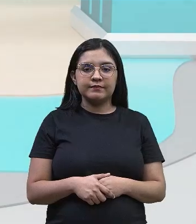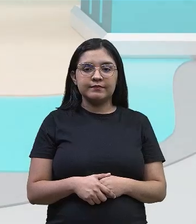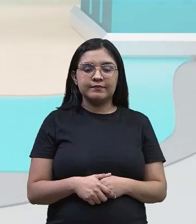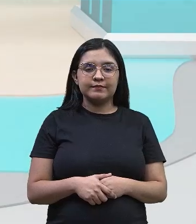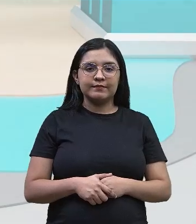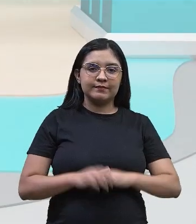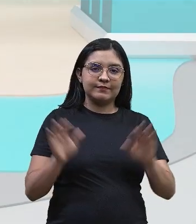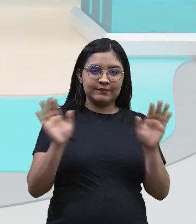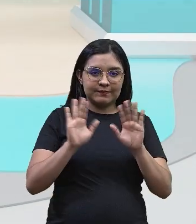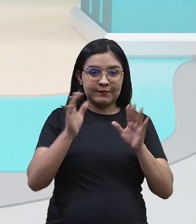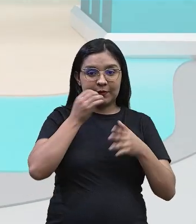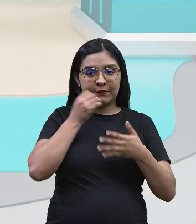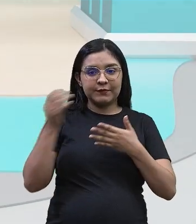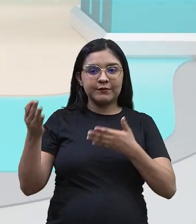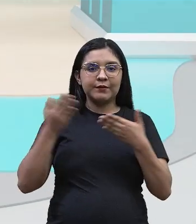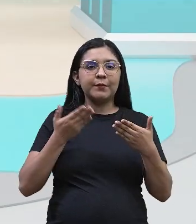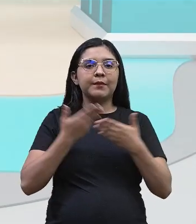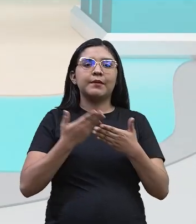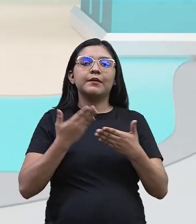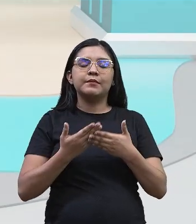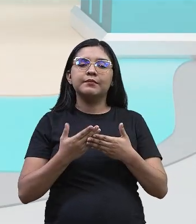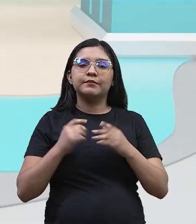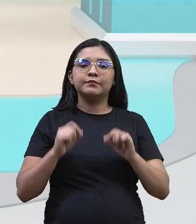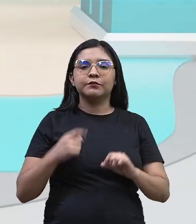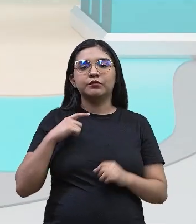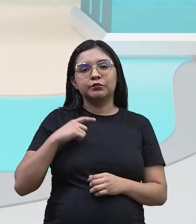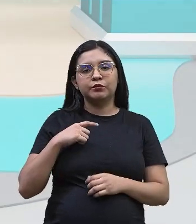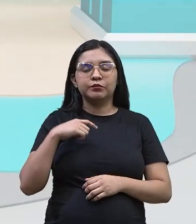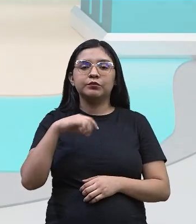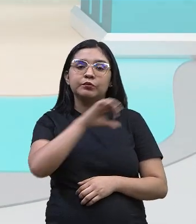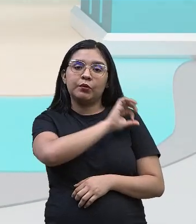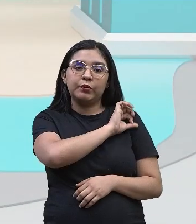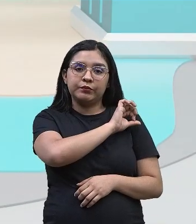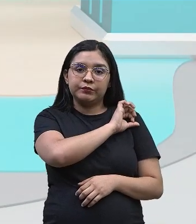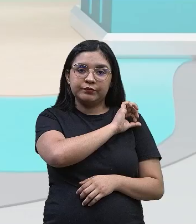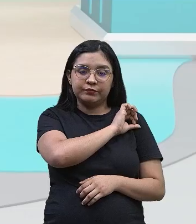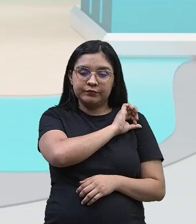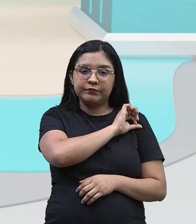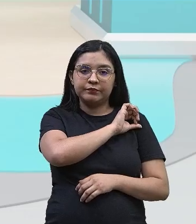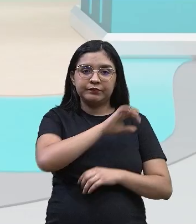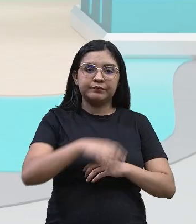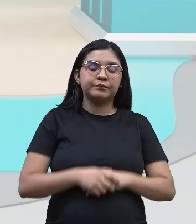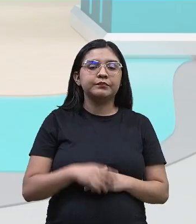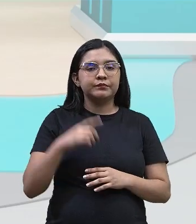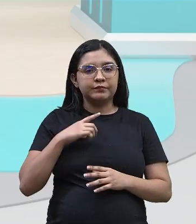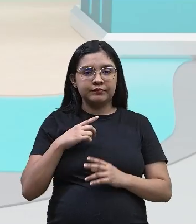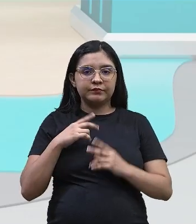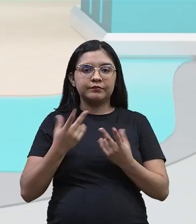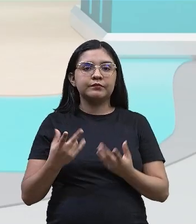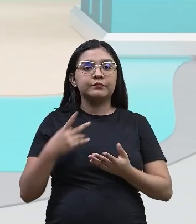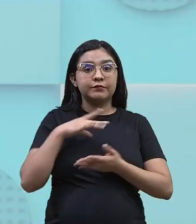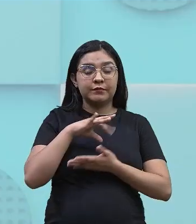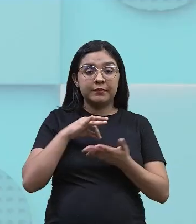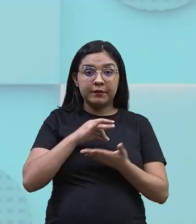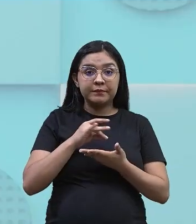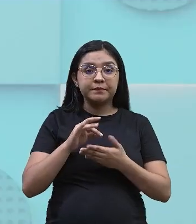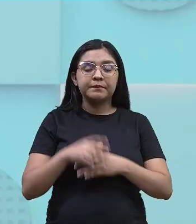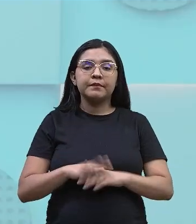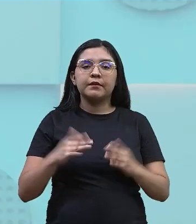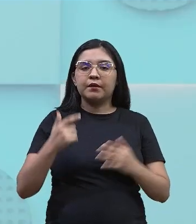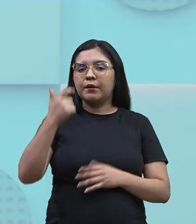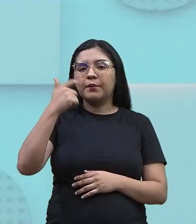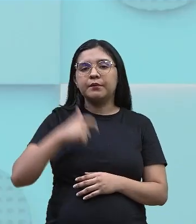Olá, sejam todos bem-vindos para mais uma aula do nono ano do ensino fundamental do ensino presencial mediado por tecnologia. Eu